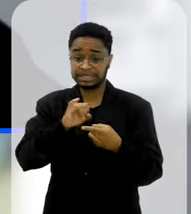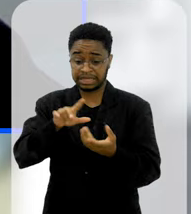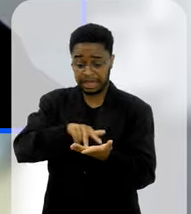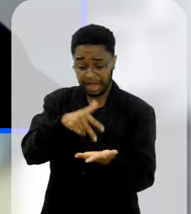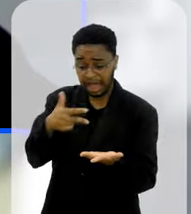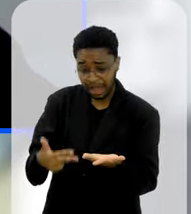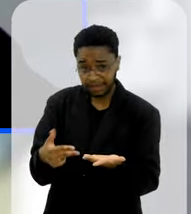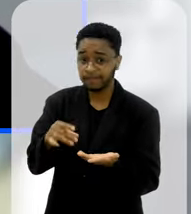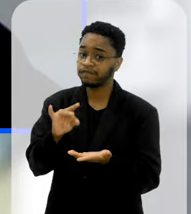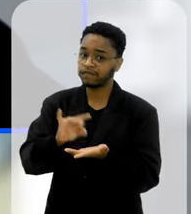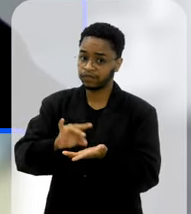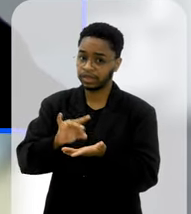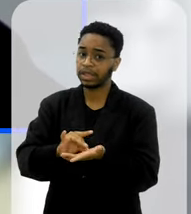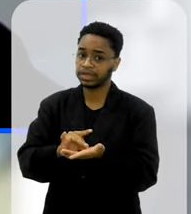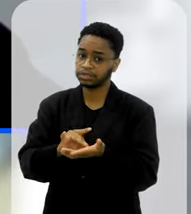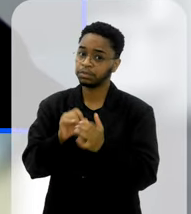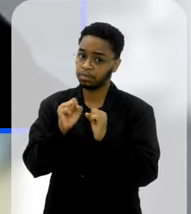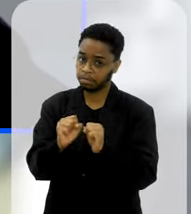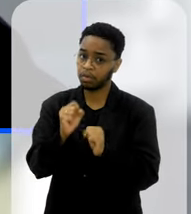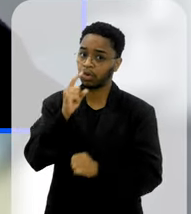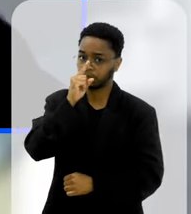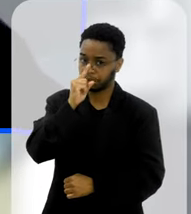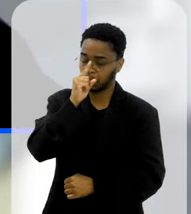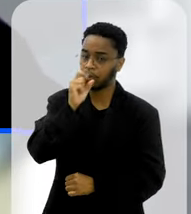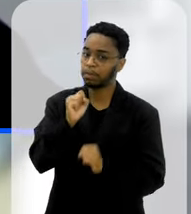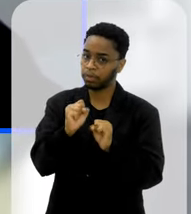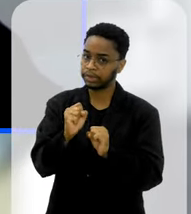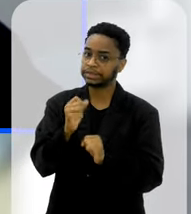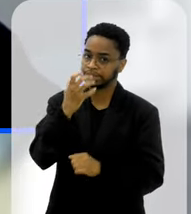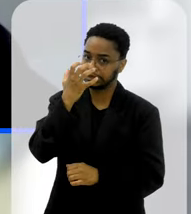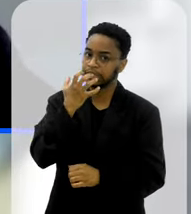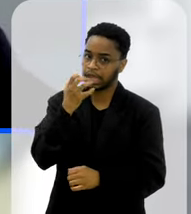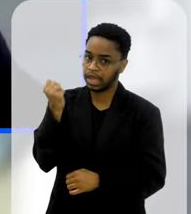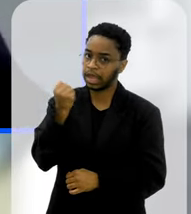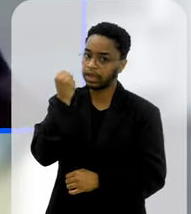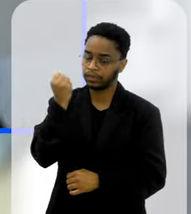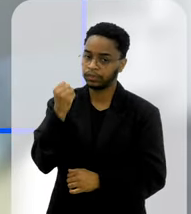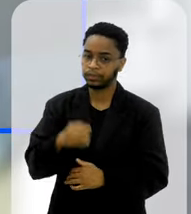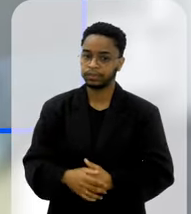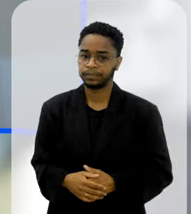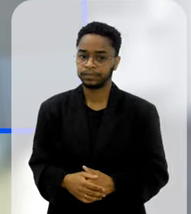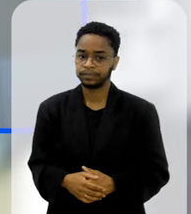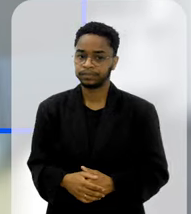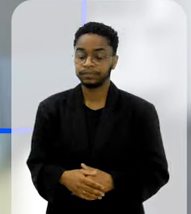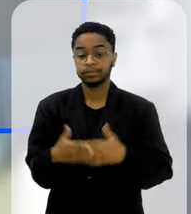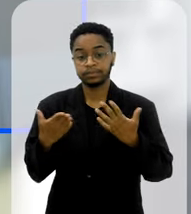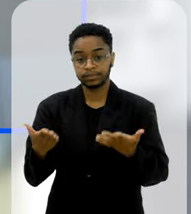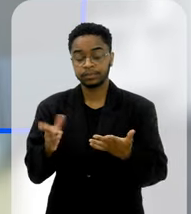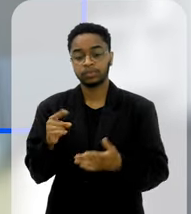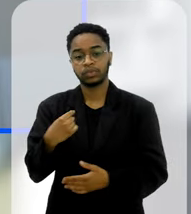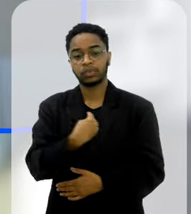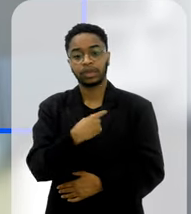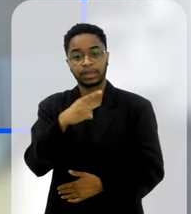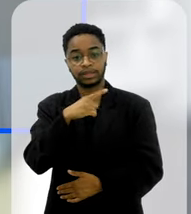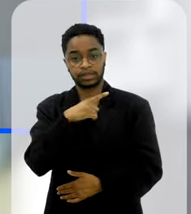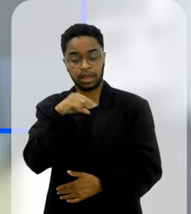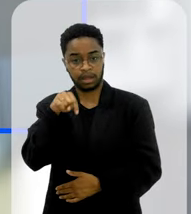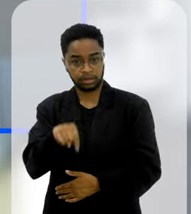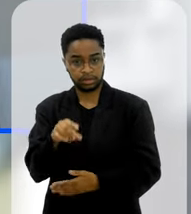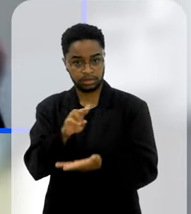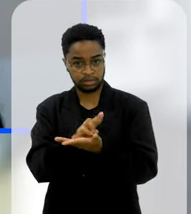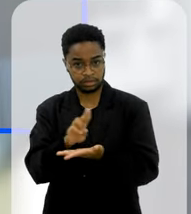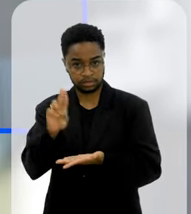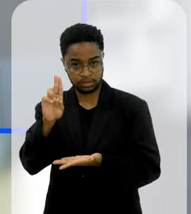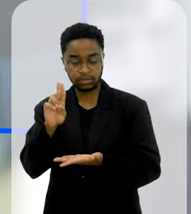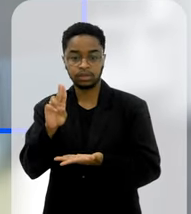no idoso é algo, né, muito, pode ser muito sério. Ou seja, nós temos